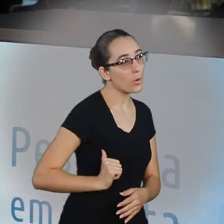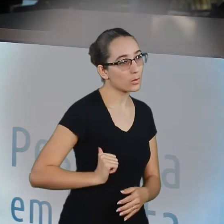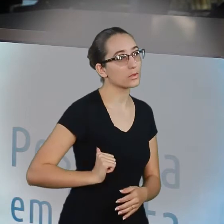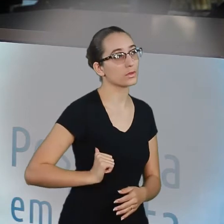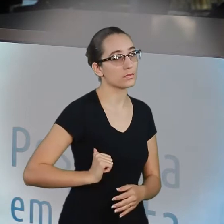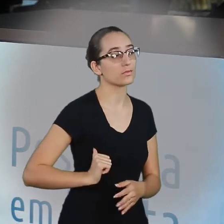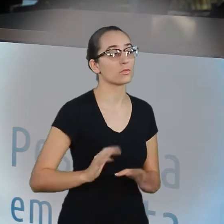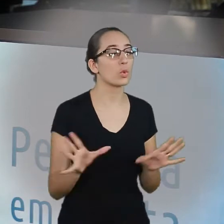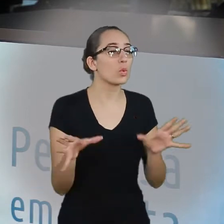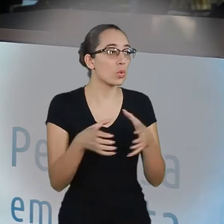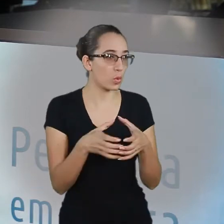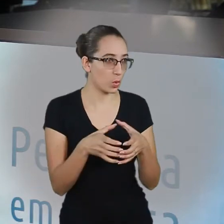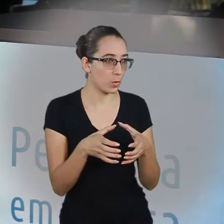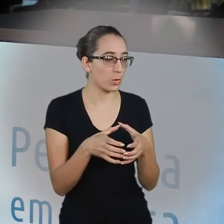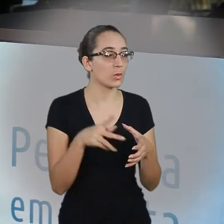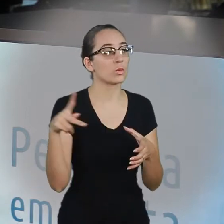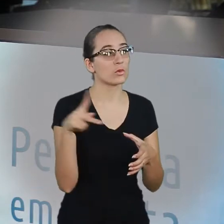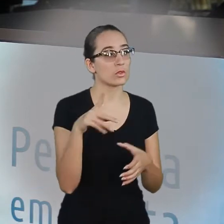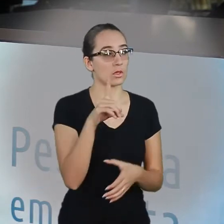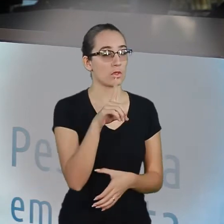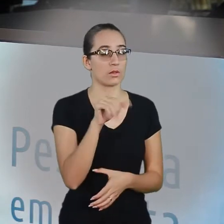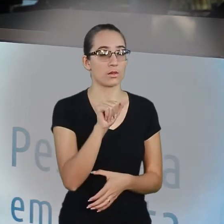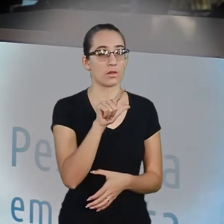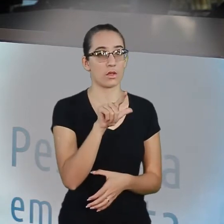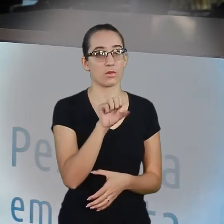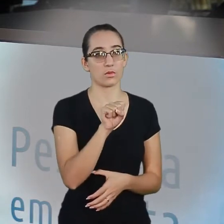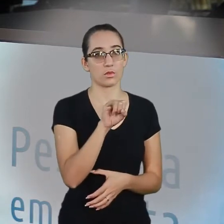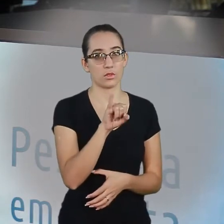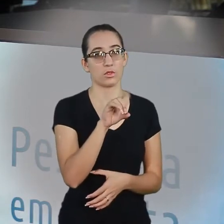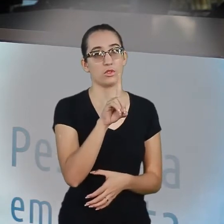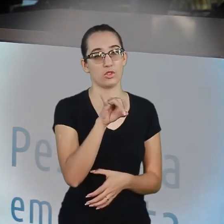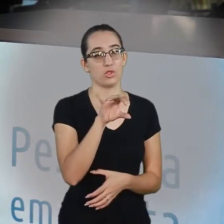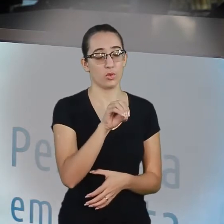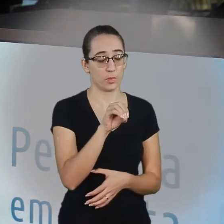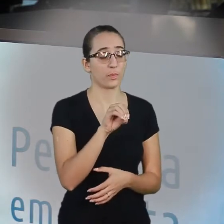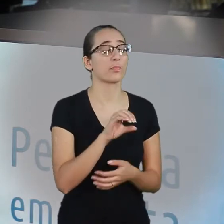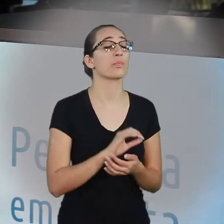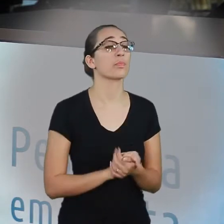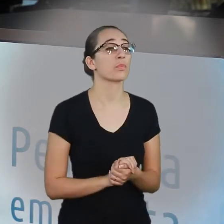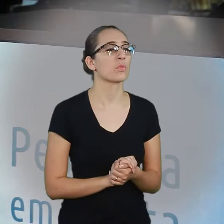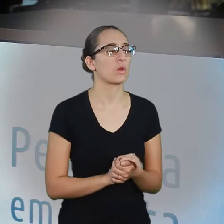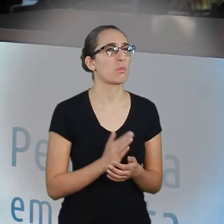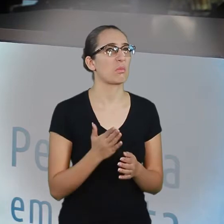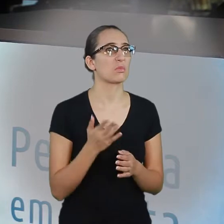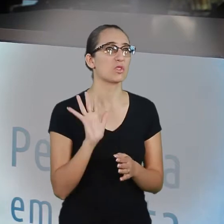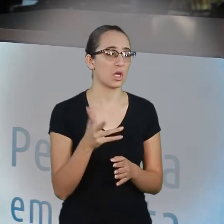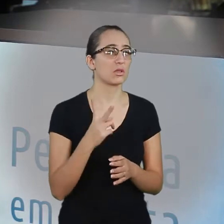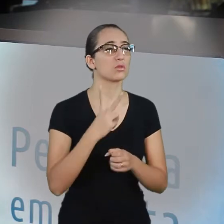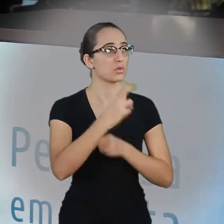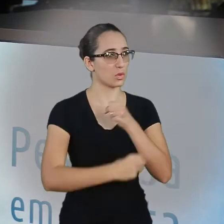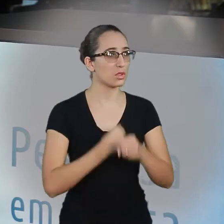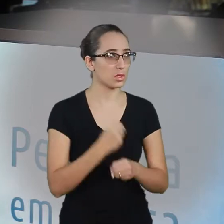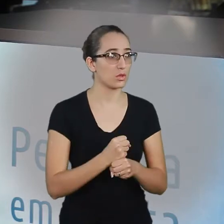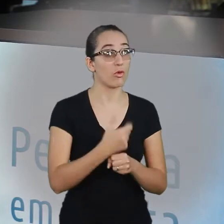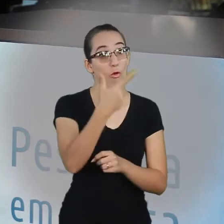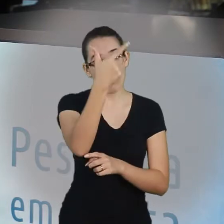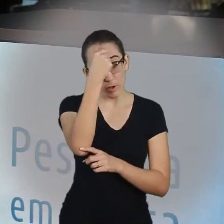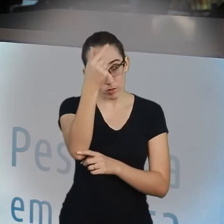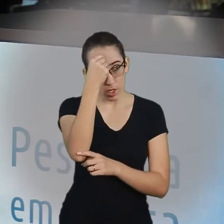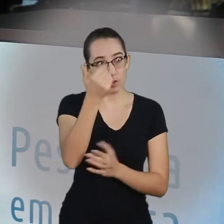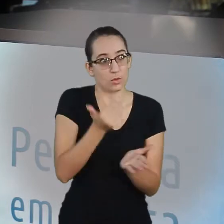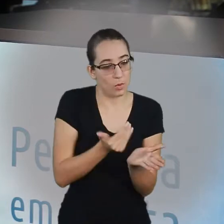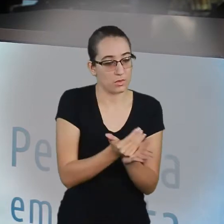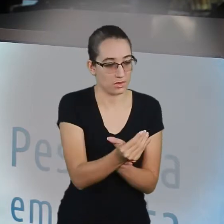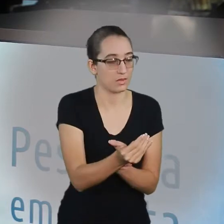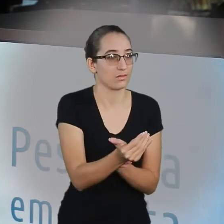professor Dalcídio Moraes Cláudio, do professor Tiaraju de Vério, desde o segundo ano de